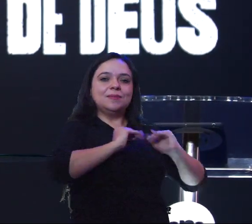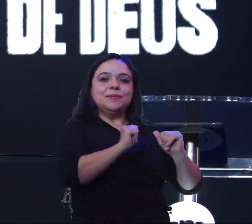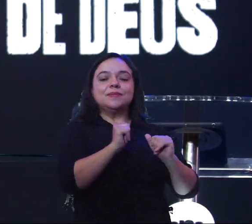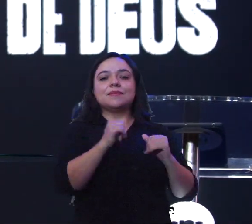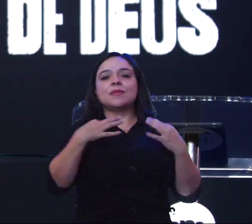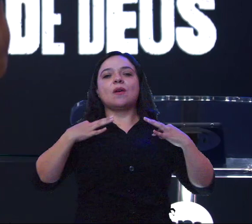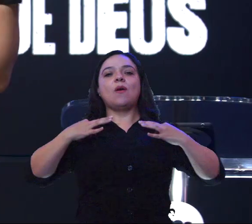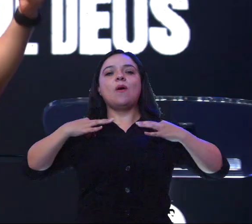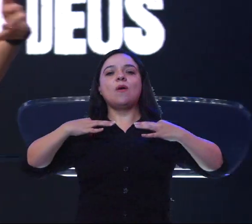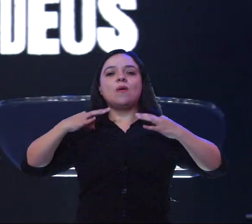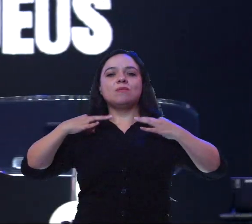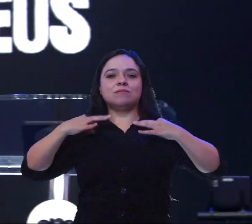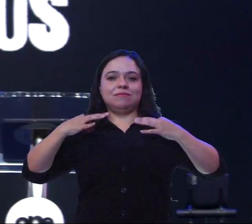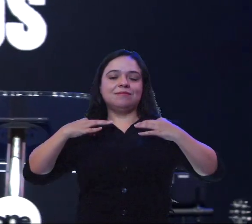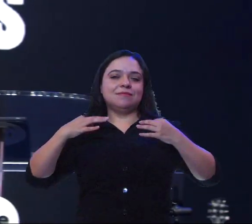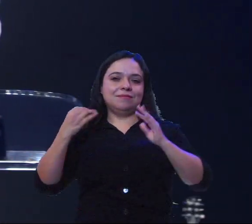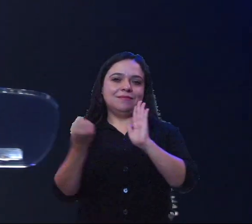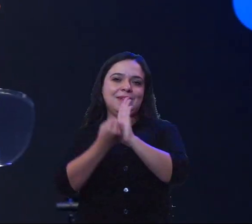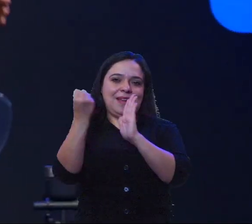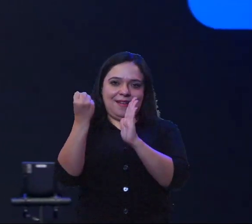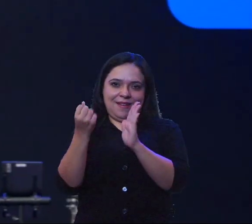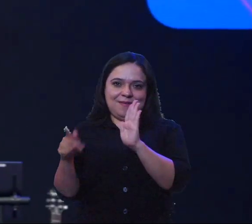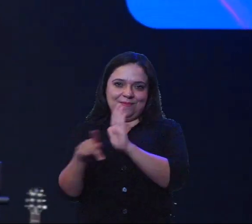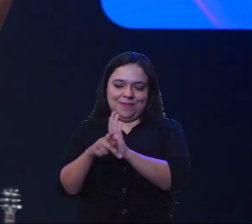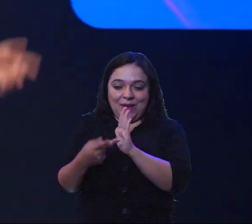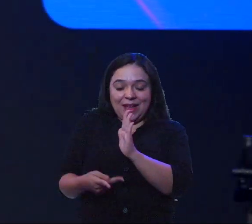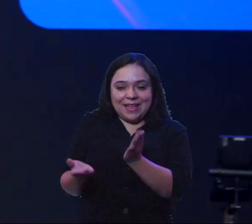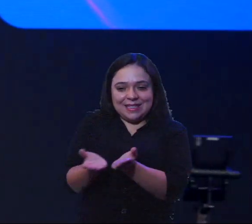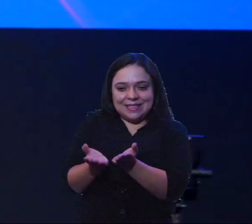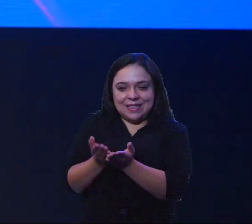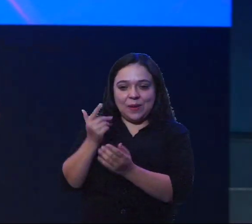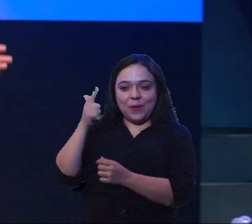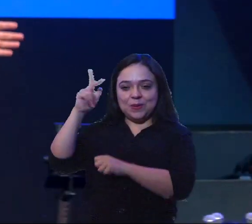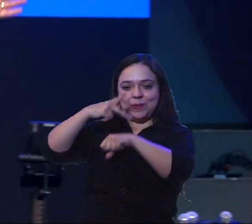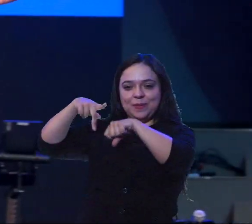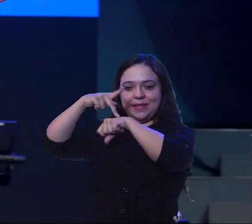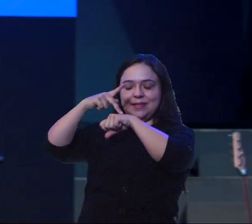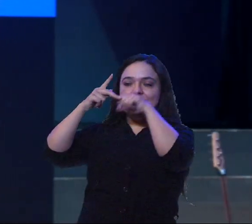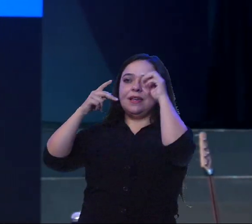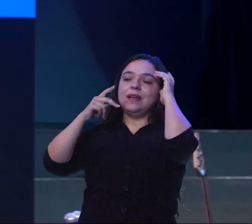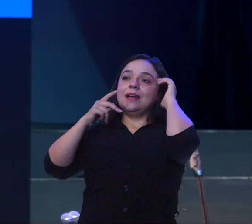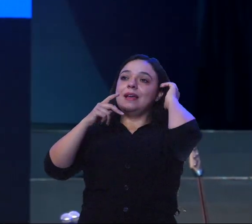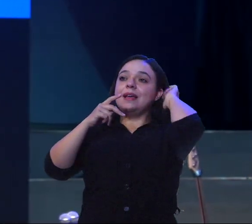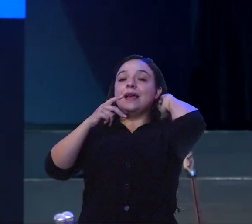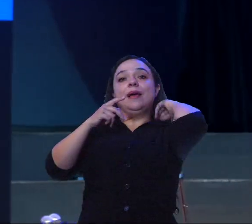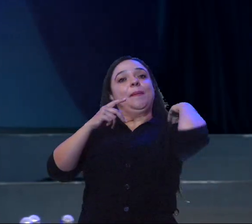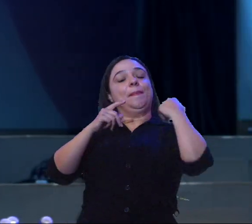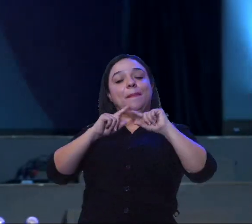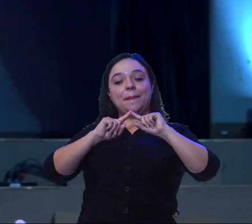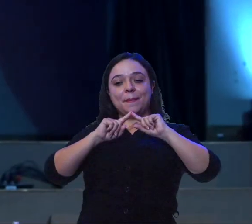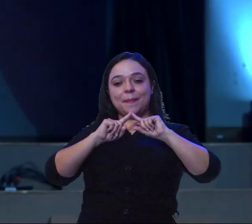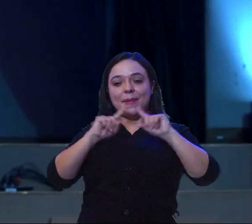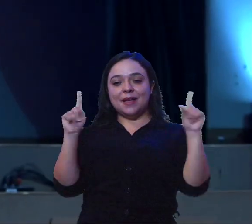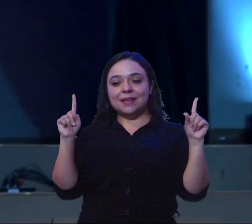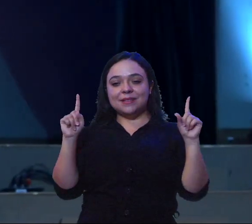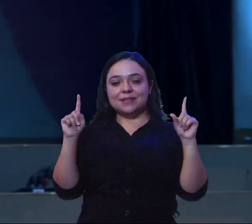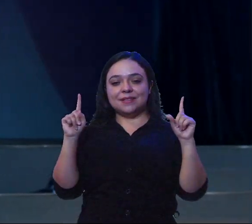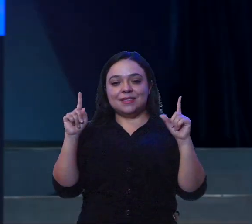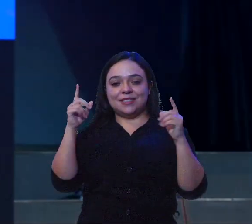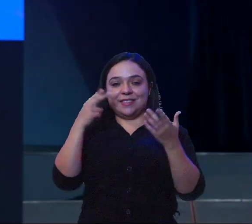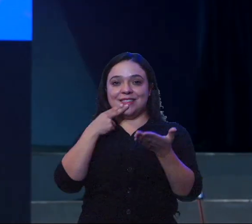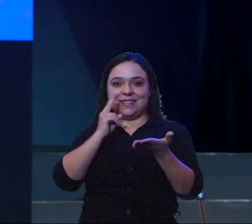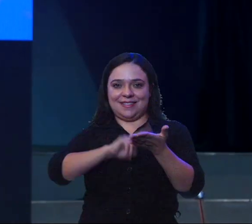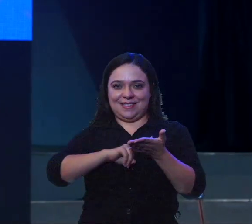de roupa, de umas camisetas de uma marca cristã, nesse outro país, mas quando chega a encomenda em casa, chega